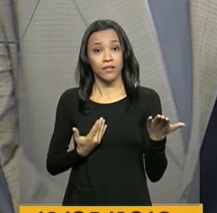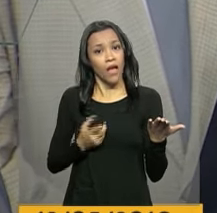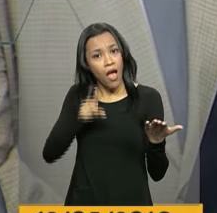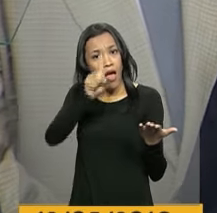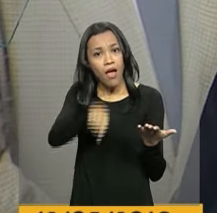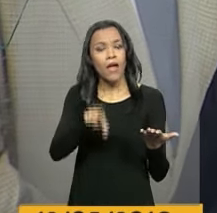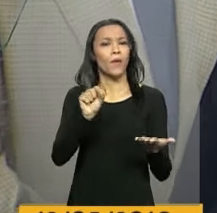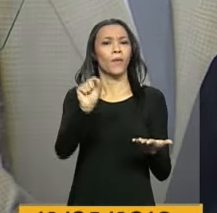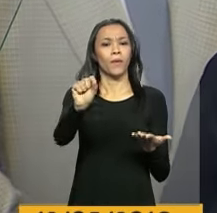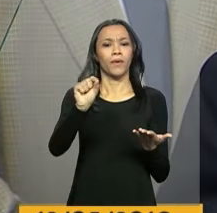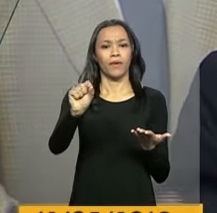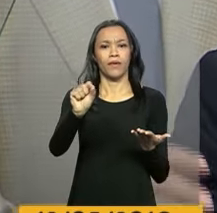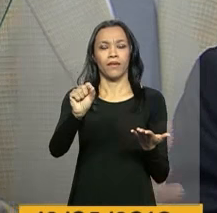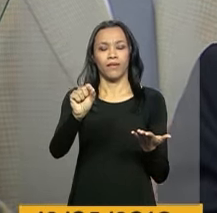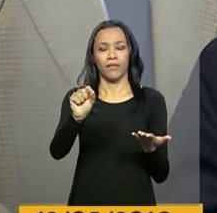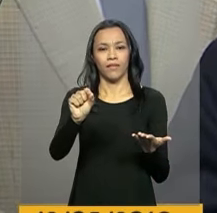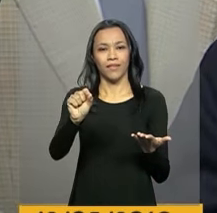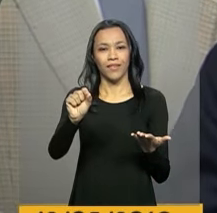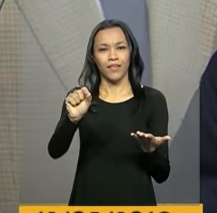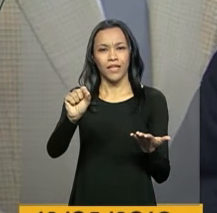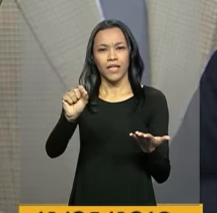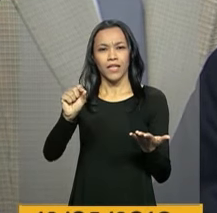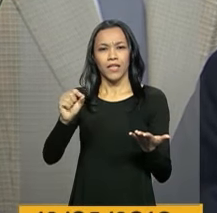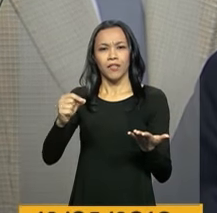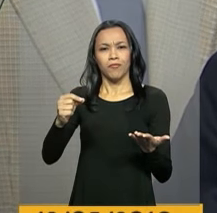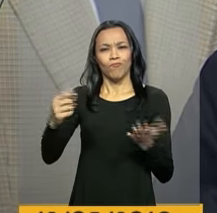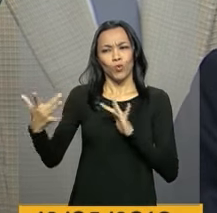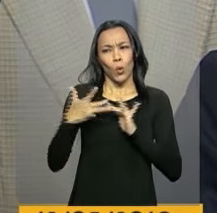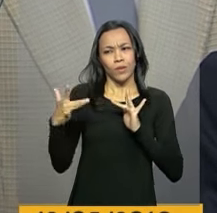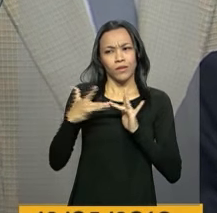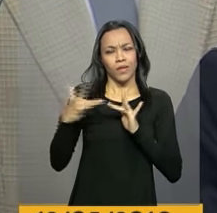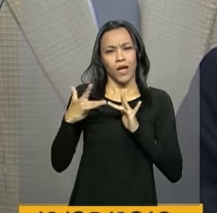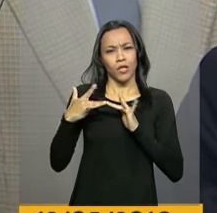deriva precisamente da longa convivência